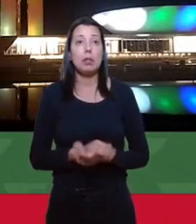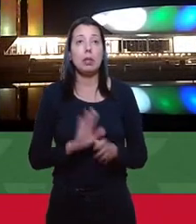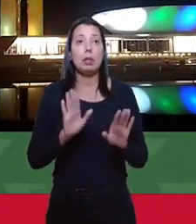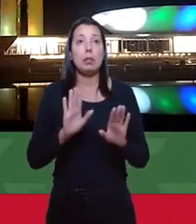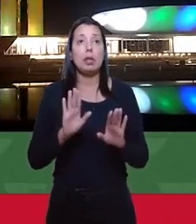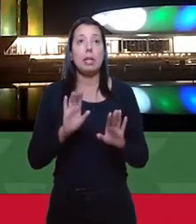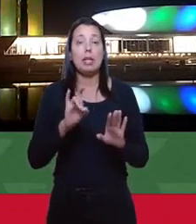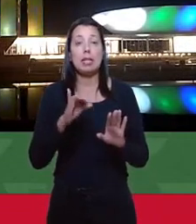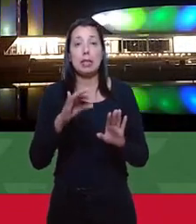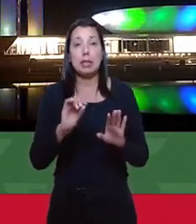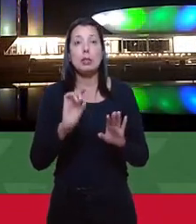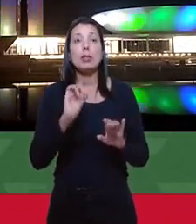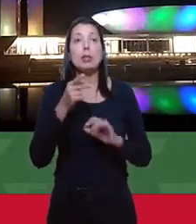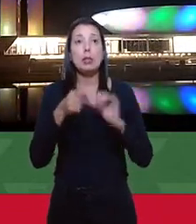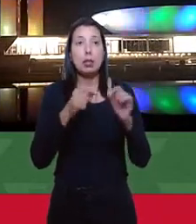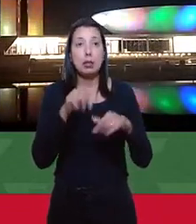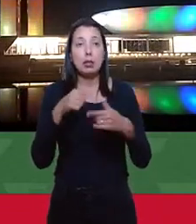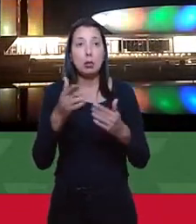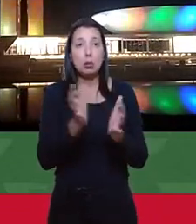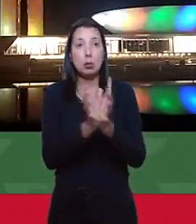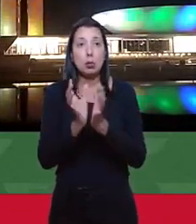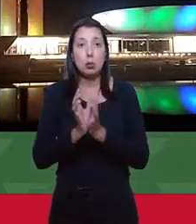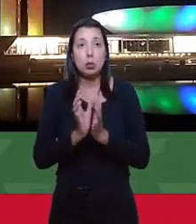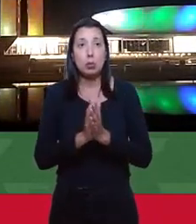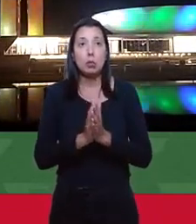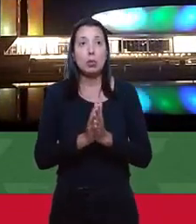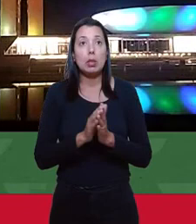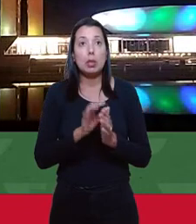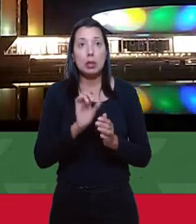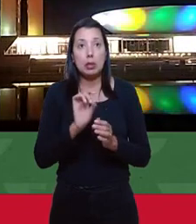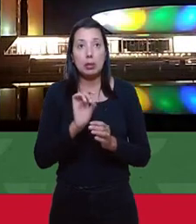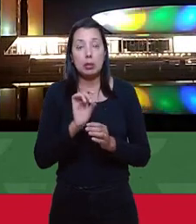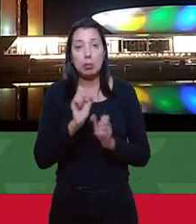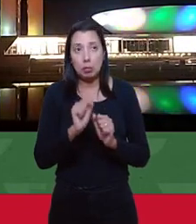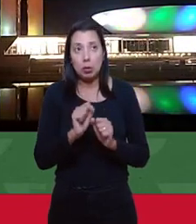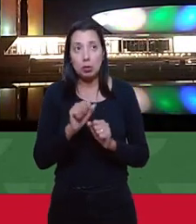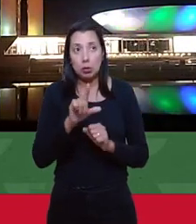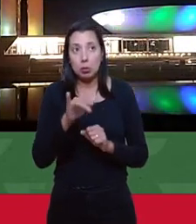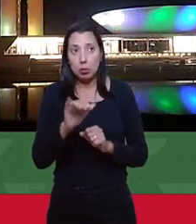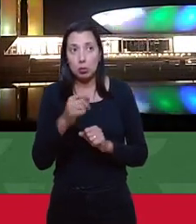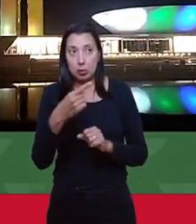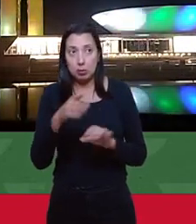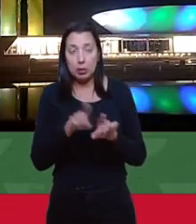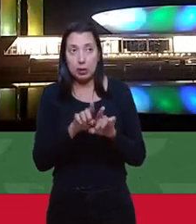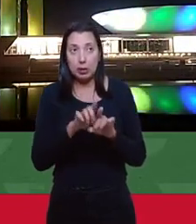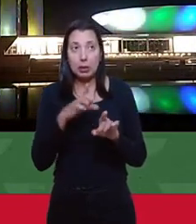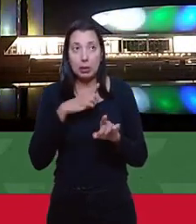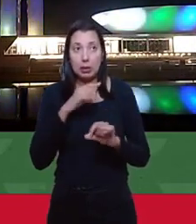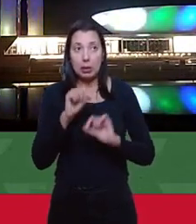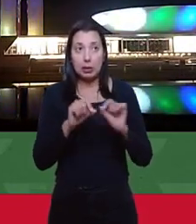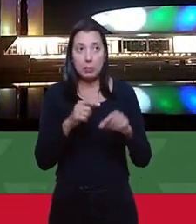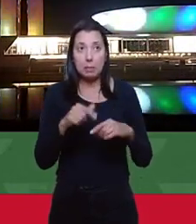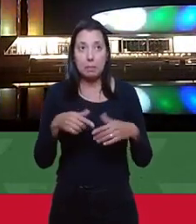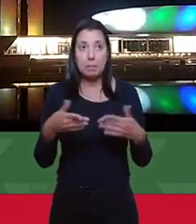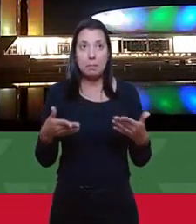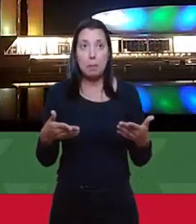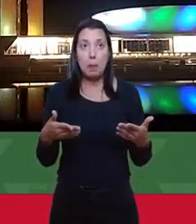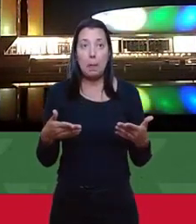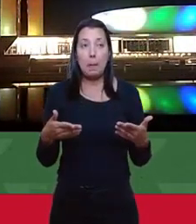está me chamando aqui para falar no outro grupo aqui. Não, por favor. Será que dá então, para eu... Lu, tu também tem que...